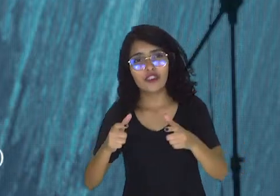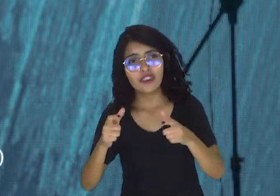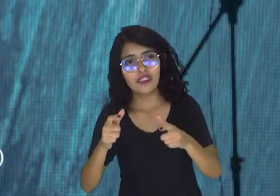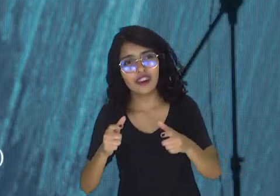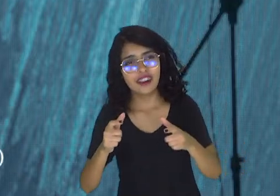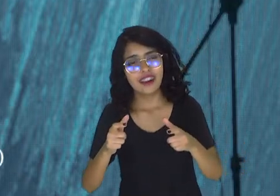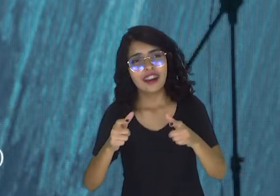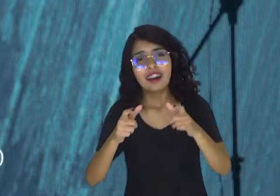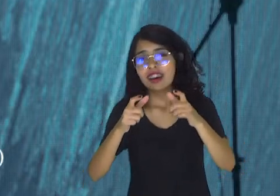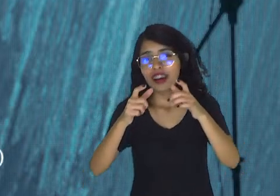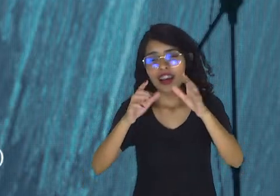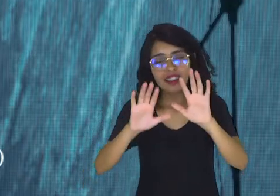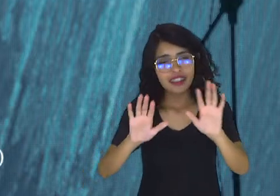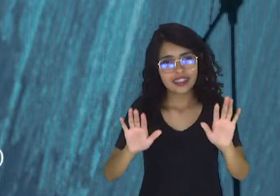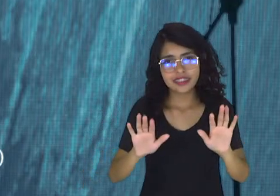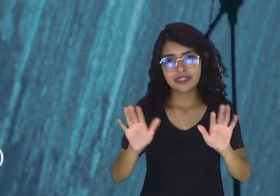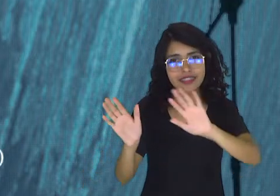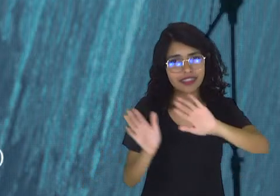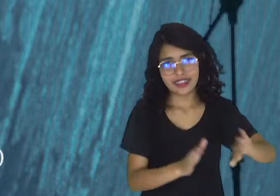autor.